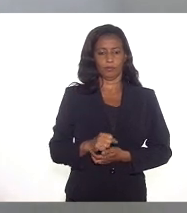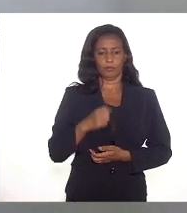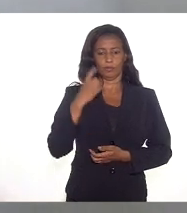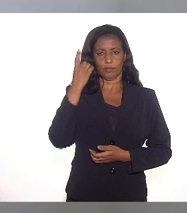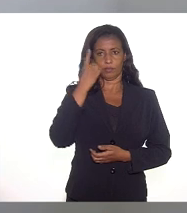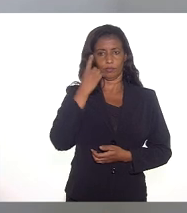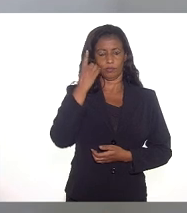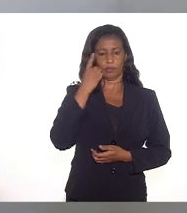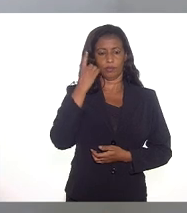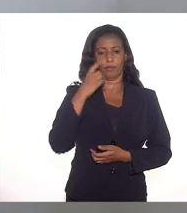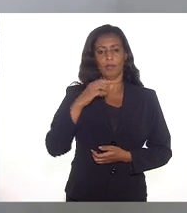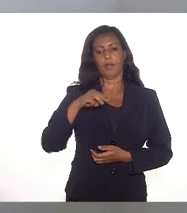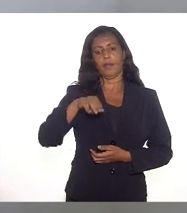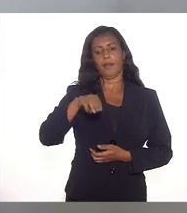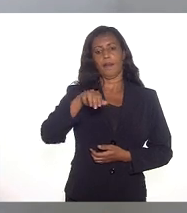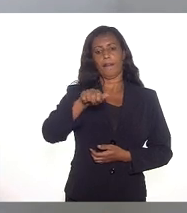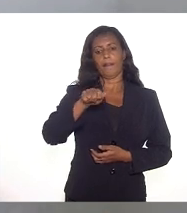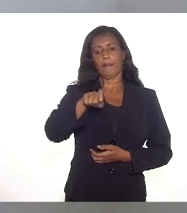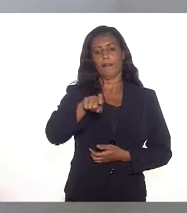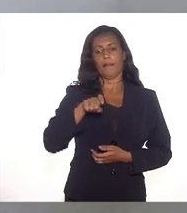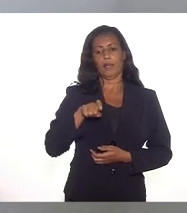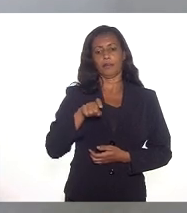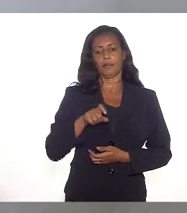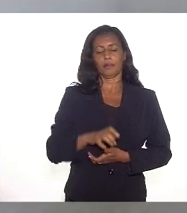Deputado Max Lemos.